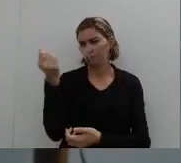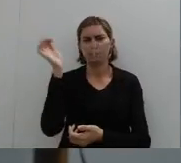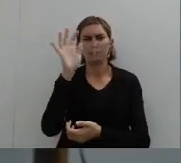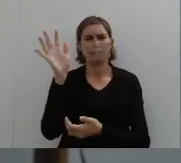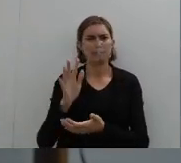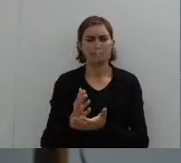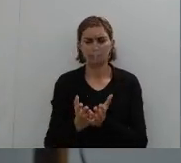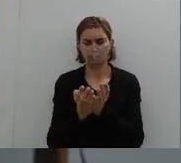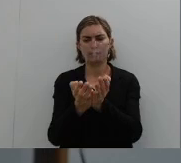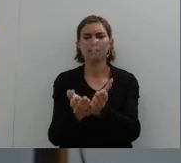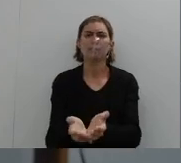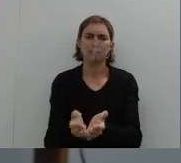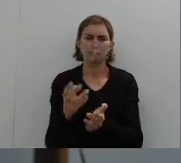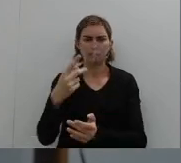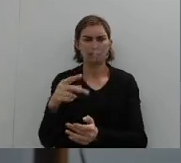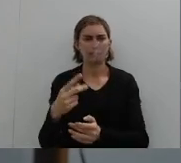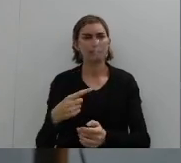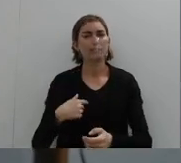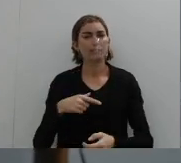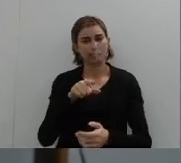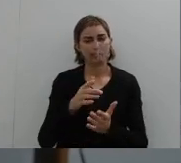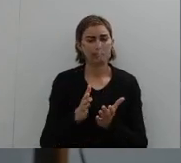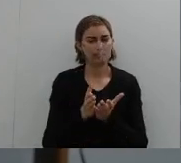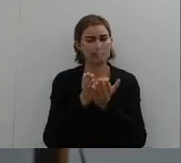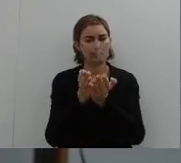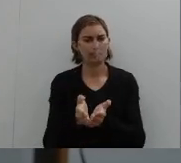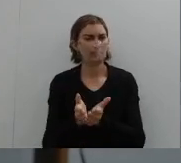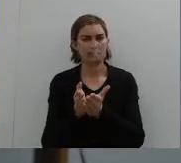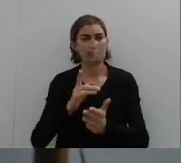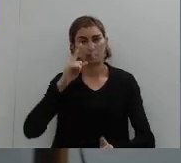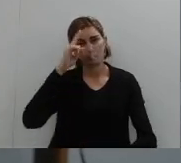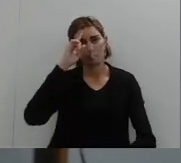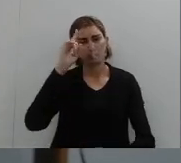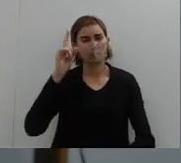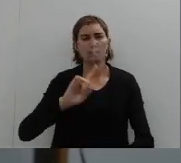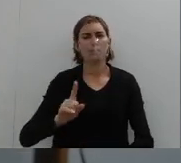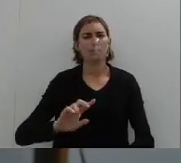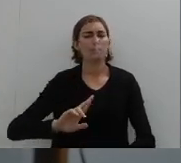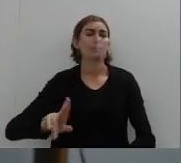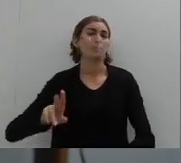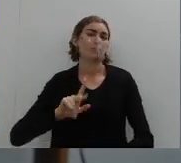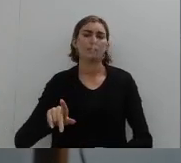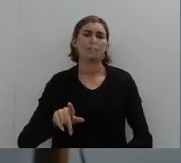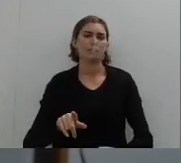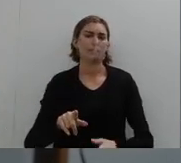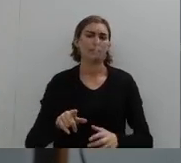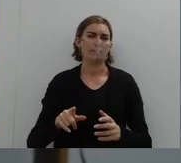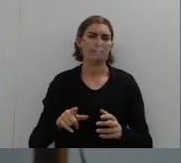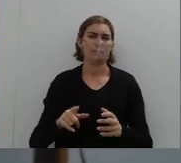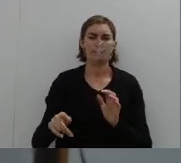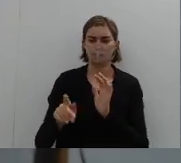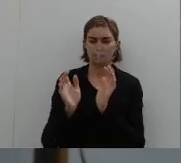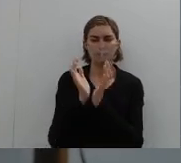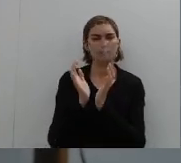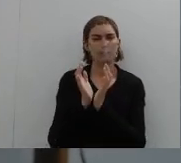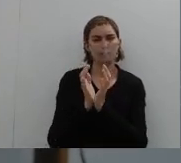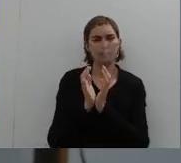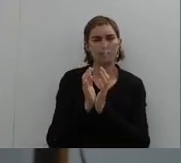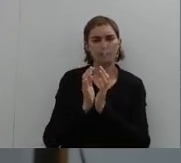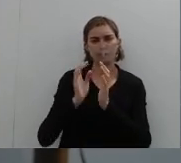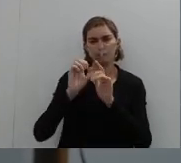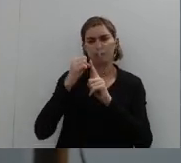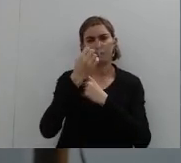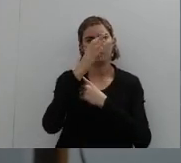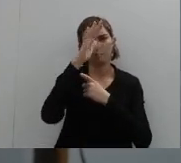esses navegadores, certo? E esses navegadores, eles não eram da camada baixa da